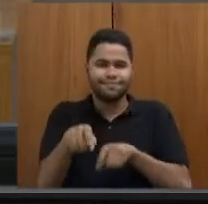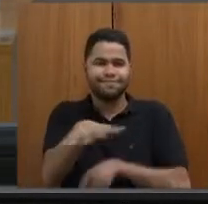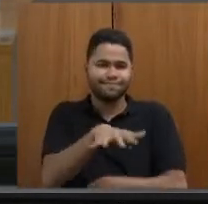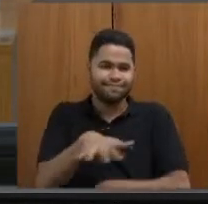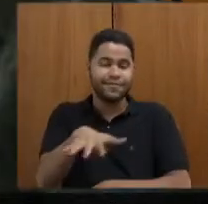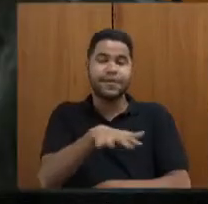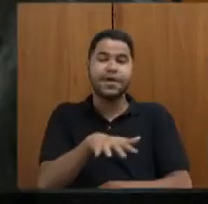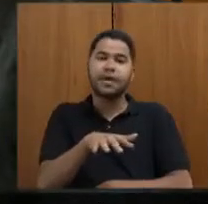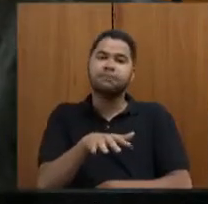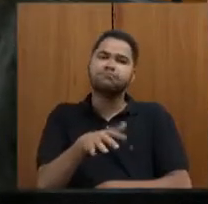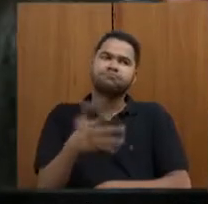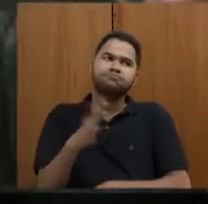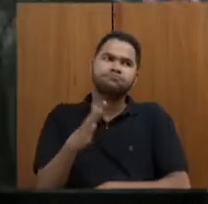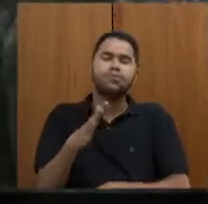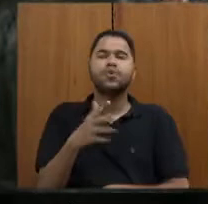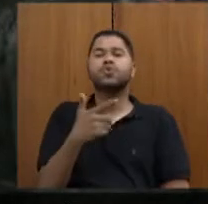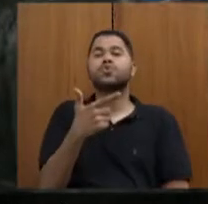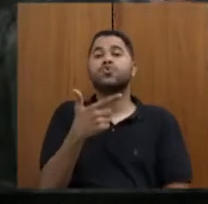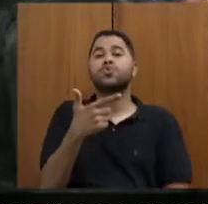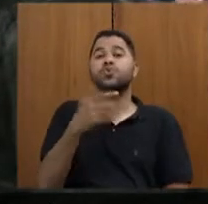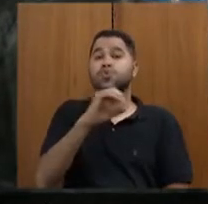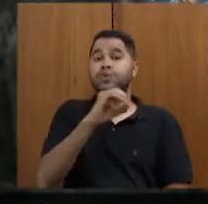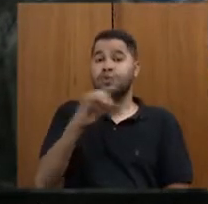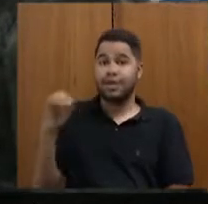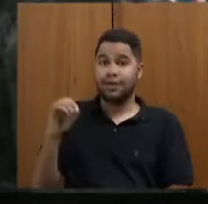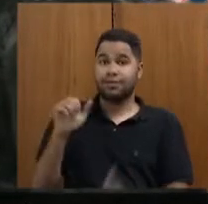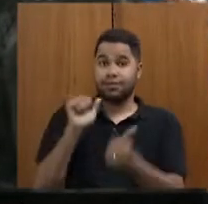na nossa previsão, são 200 atletas